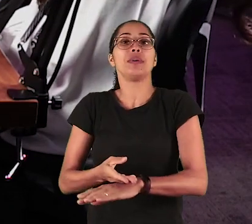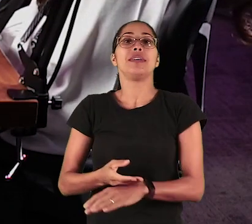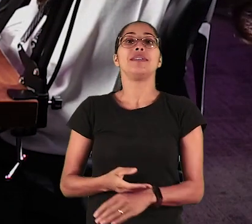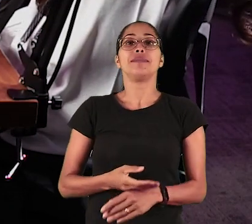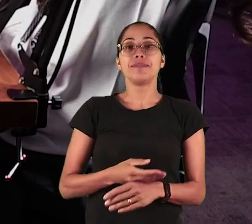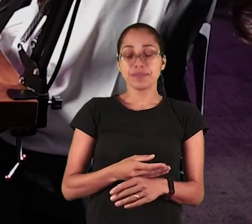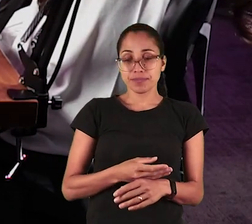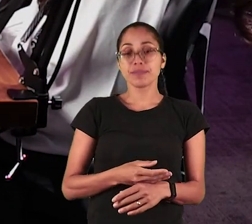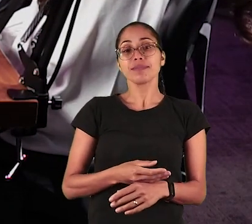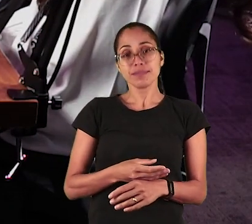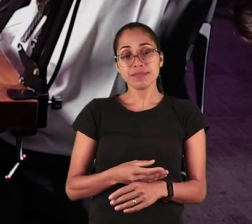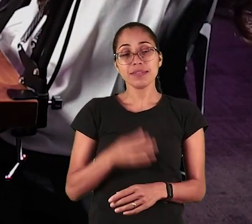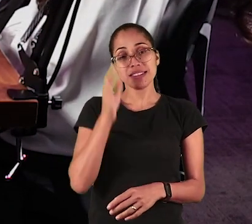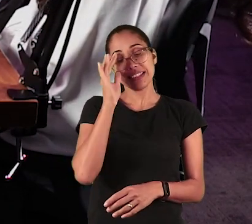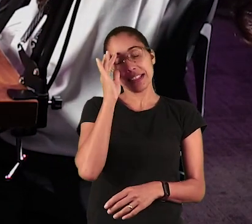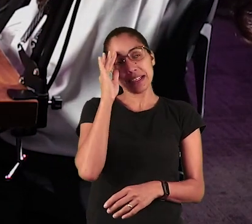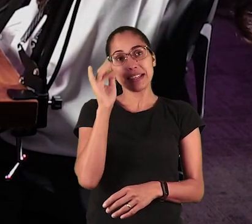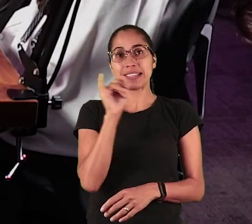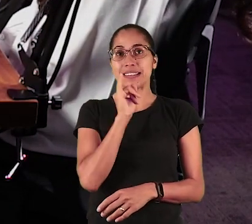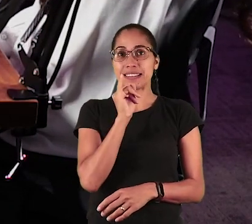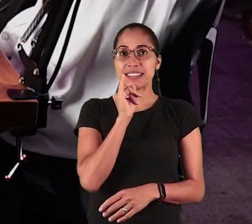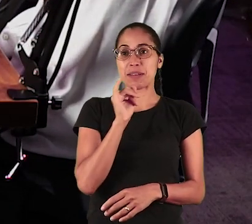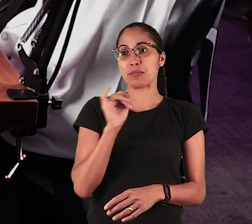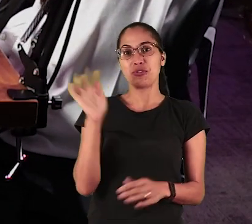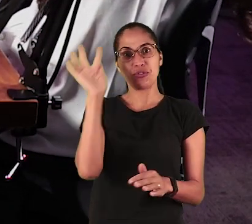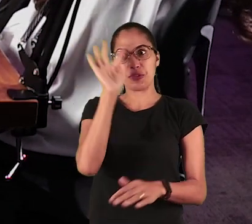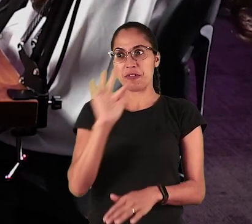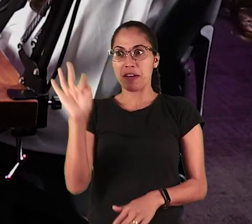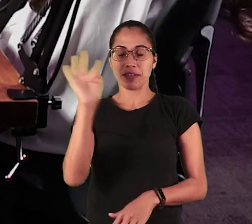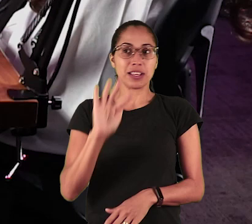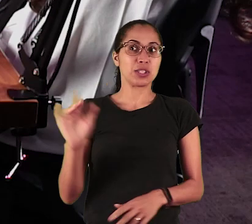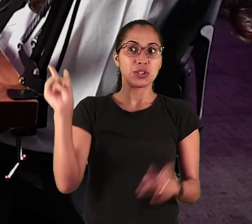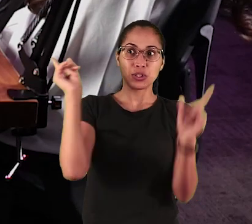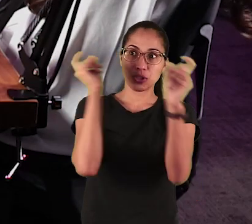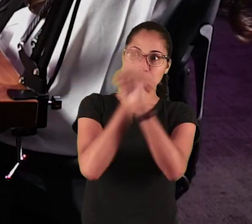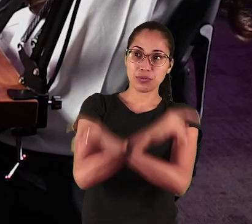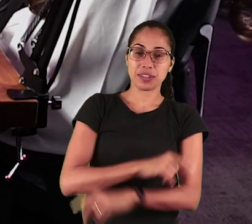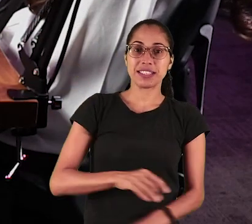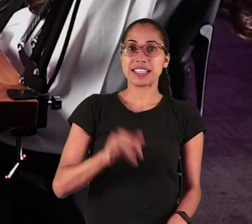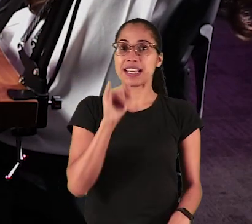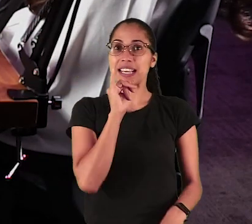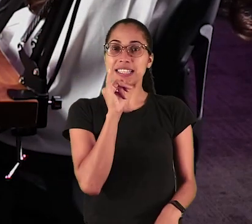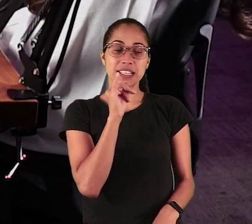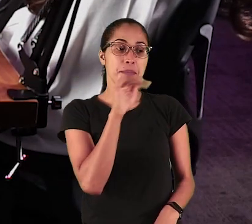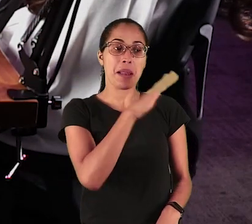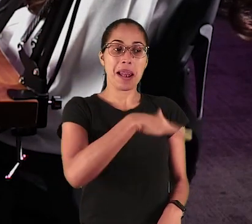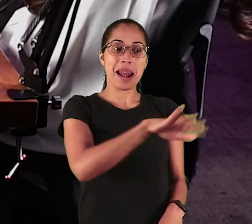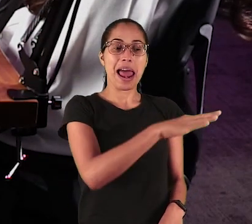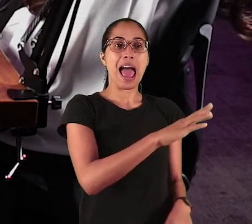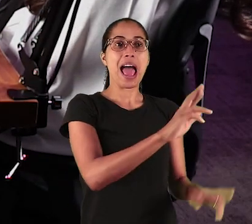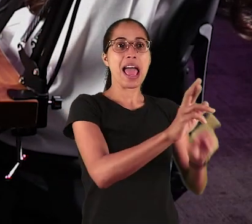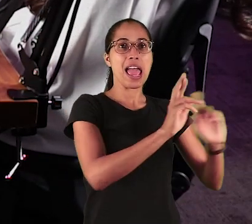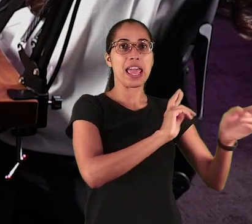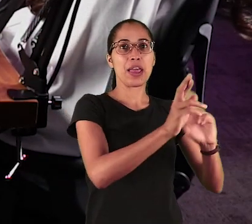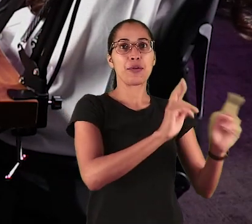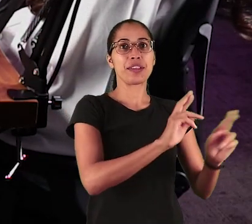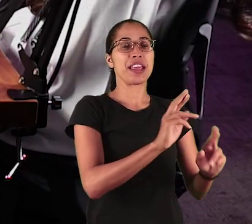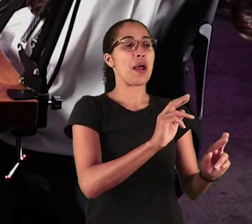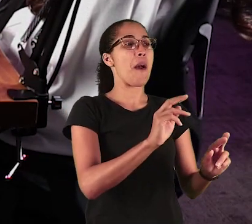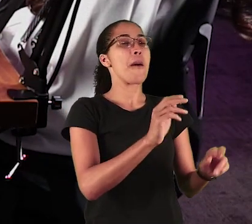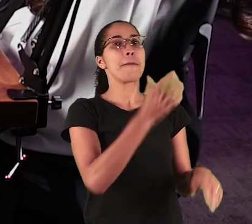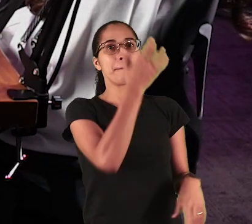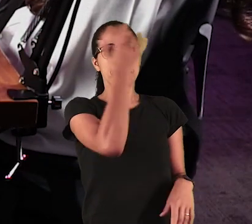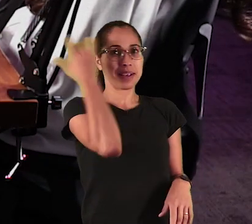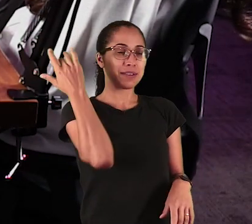Tratado de tratadas de maneira diferente eu ia chegar é que eu ia chegar em reuniões de analistas de investidores e